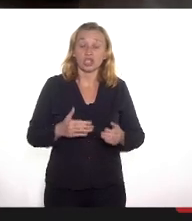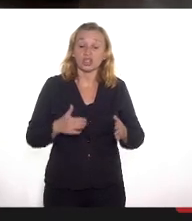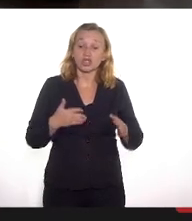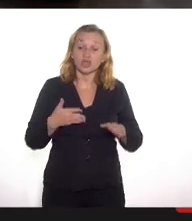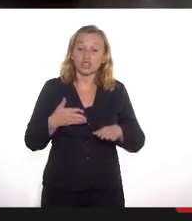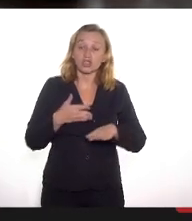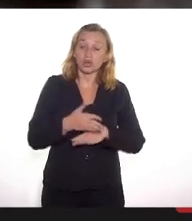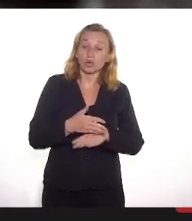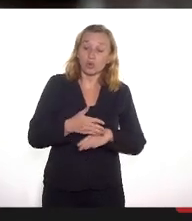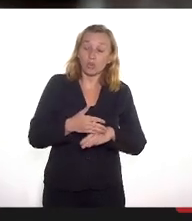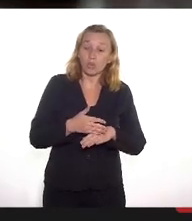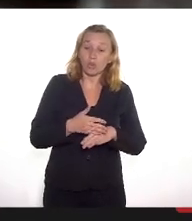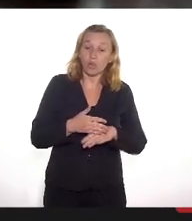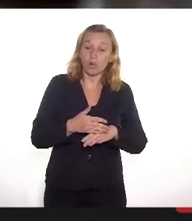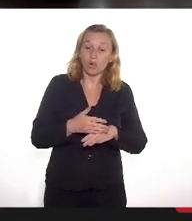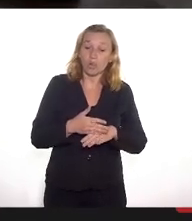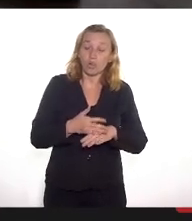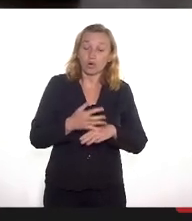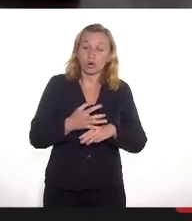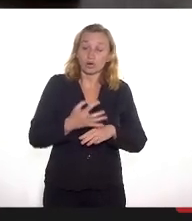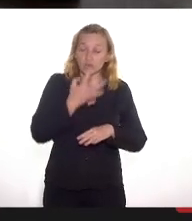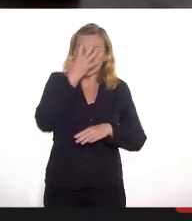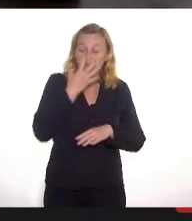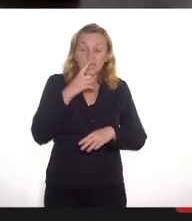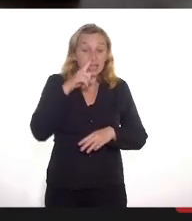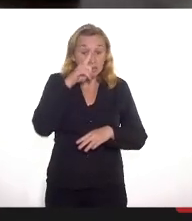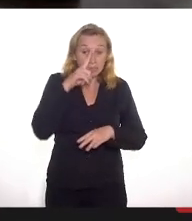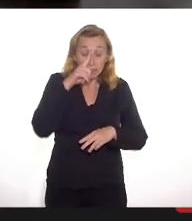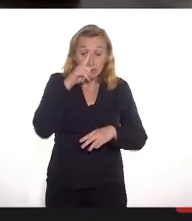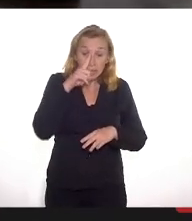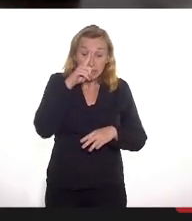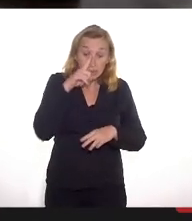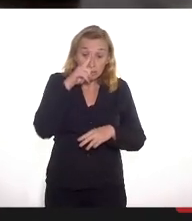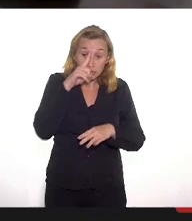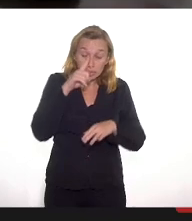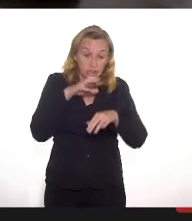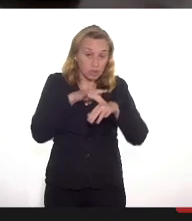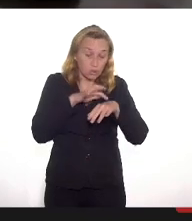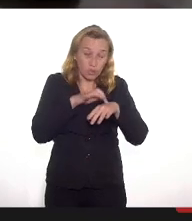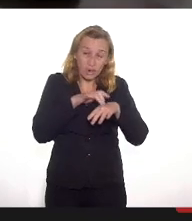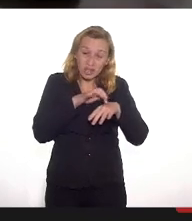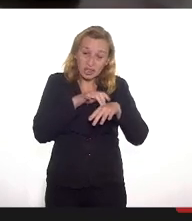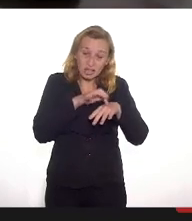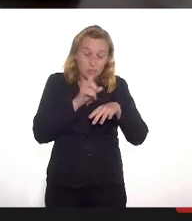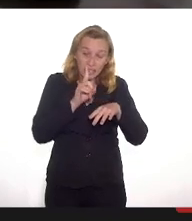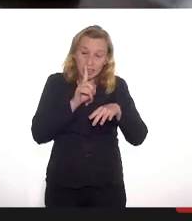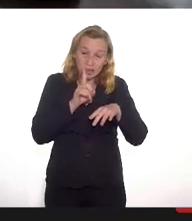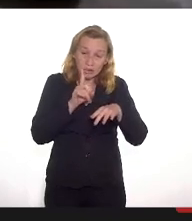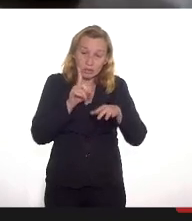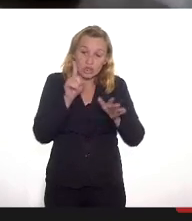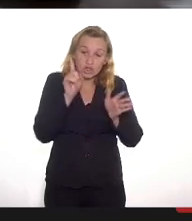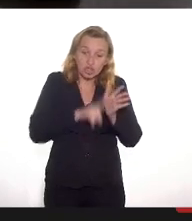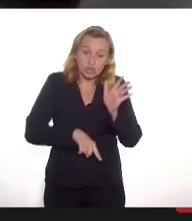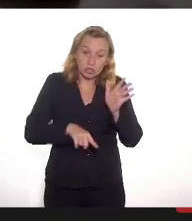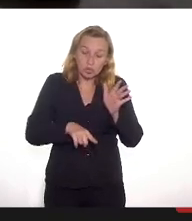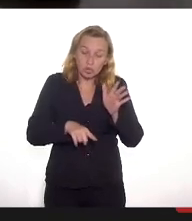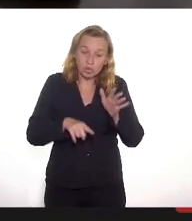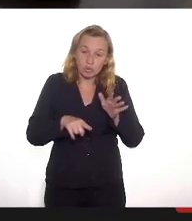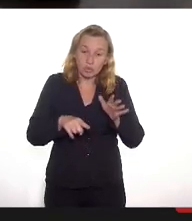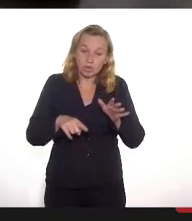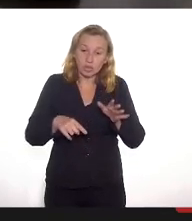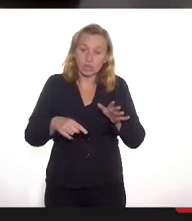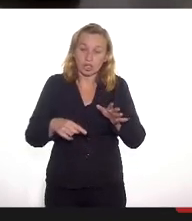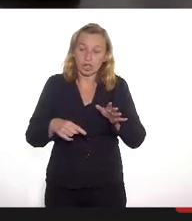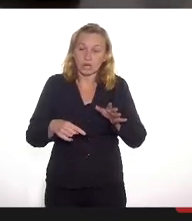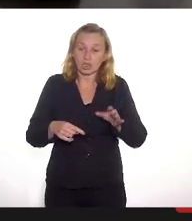vai ao fundo não vai a base da daquele Pinto a gente fica ali no valor ainda alto e começa a subir de